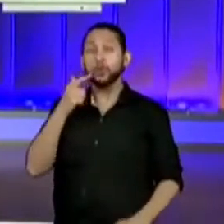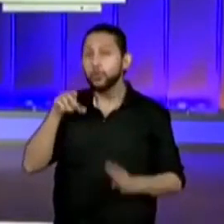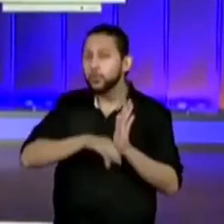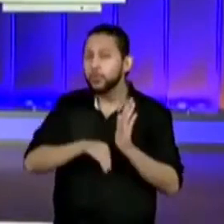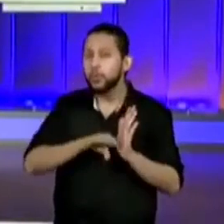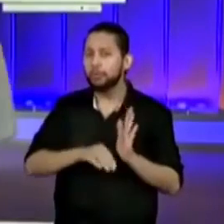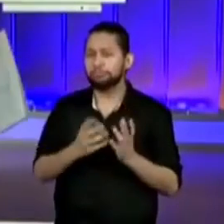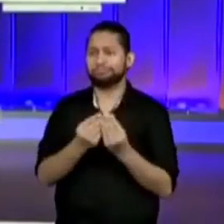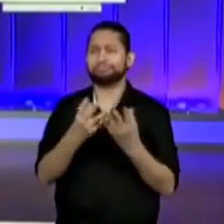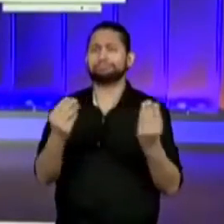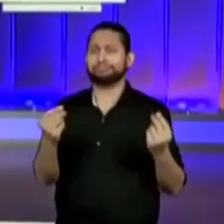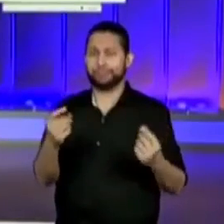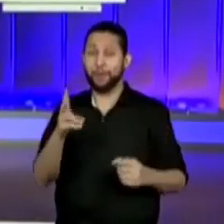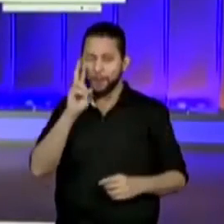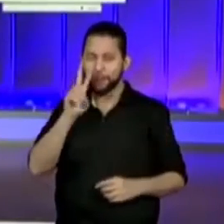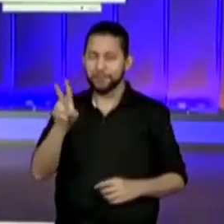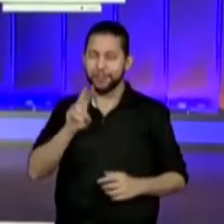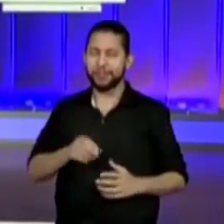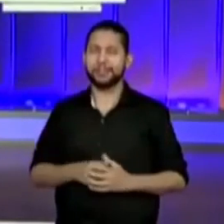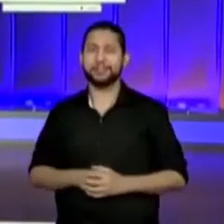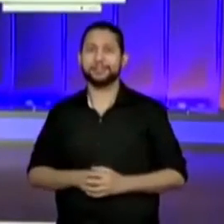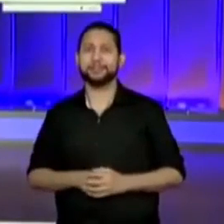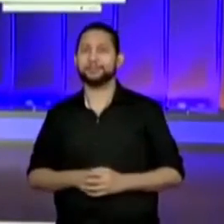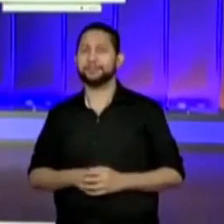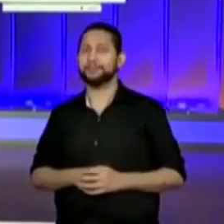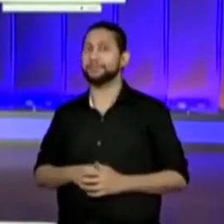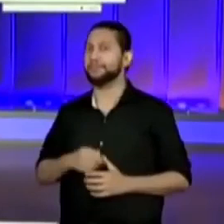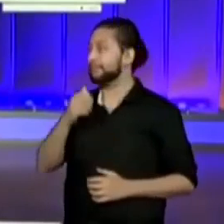nessa aula vamos lá